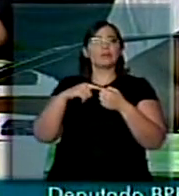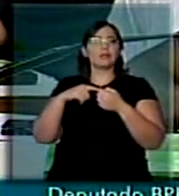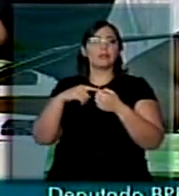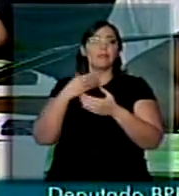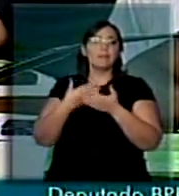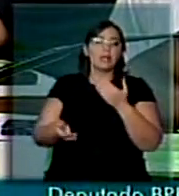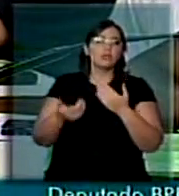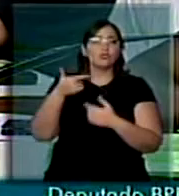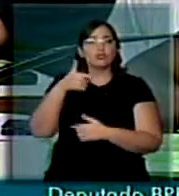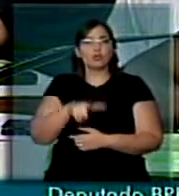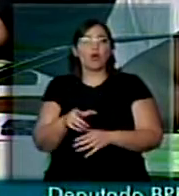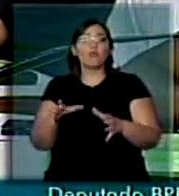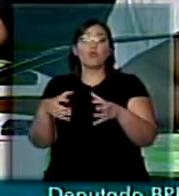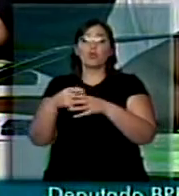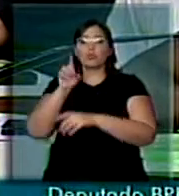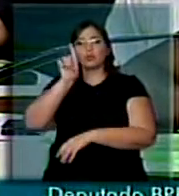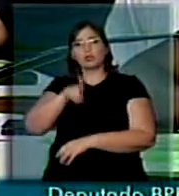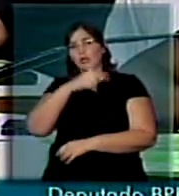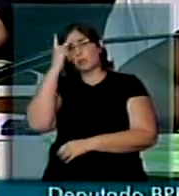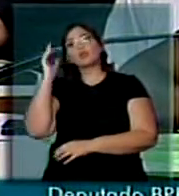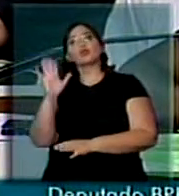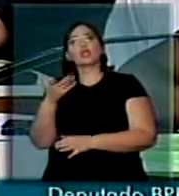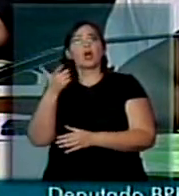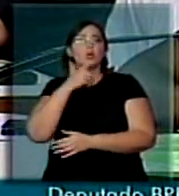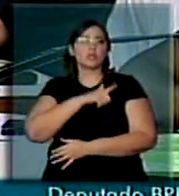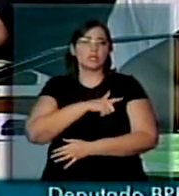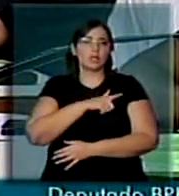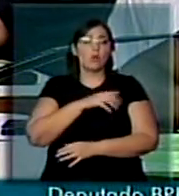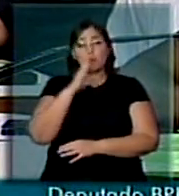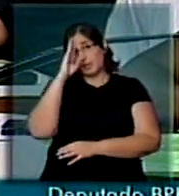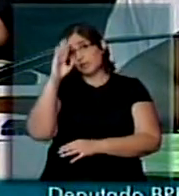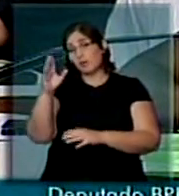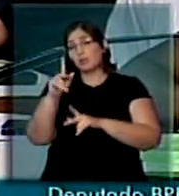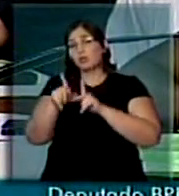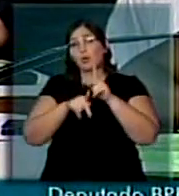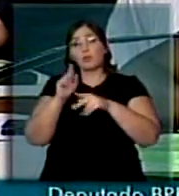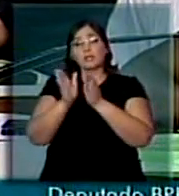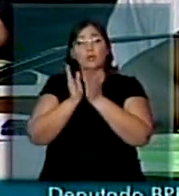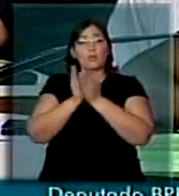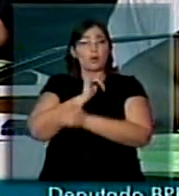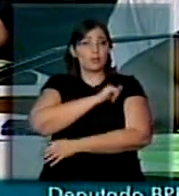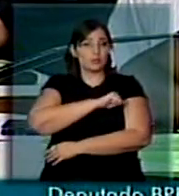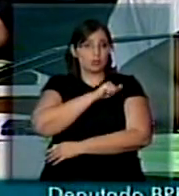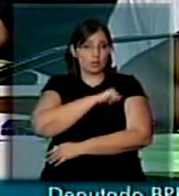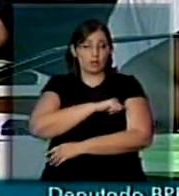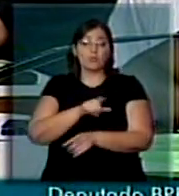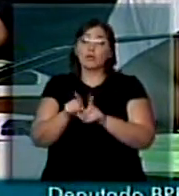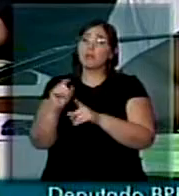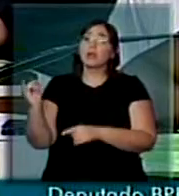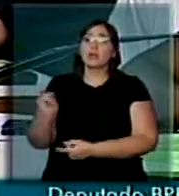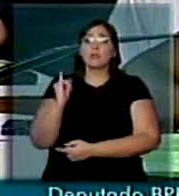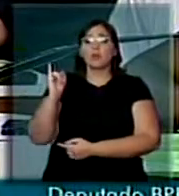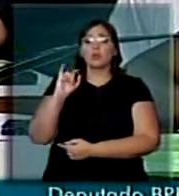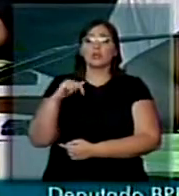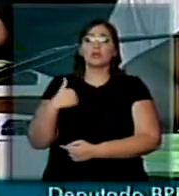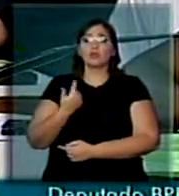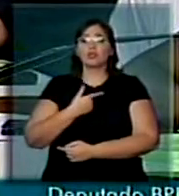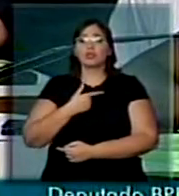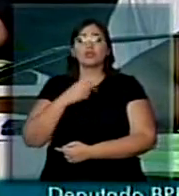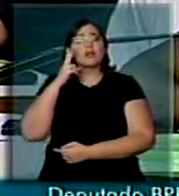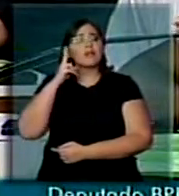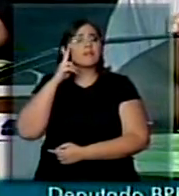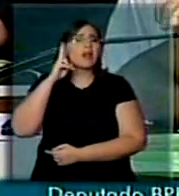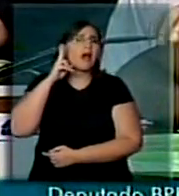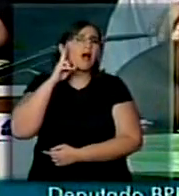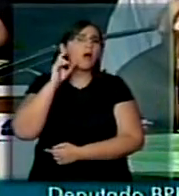relação ao conjunto de direitos que foi adquiridos, principalmente pelas populações pobres do Rio de Janeiro. E é importante a gente fazer um